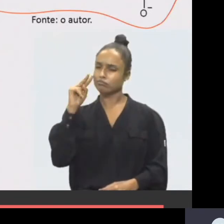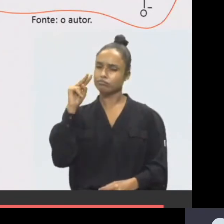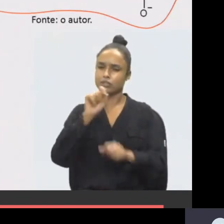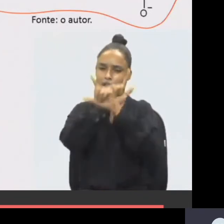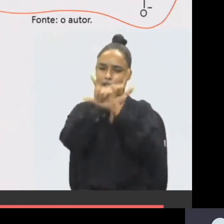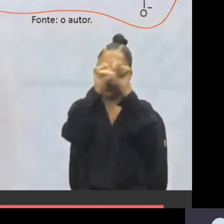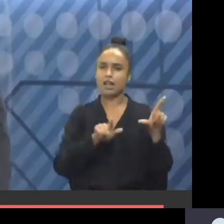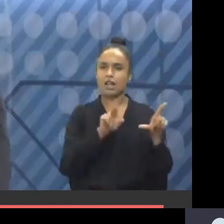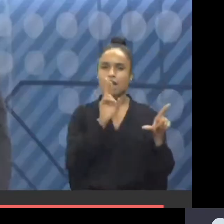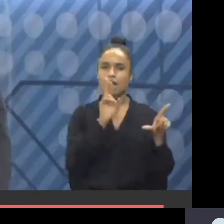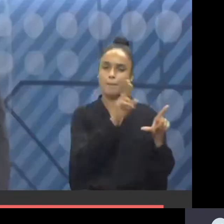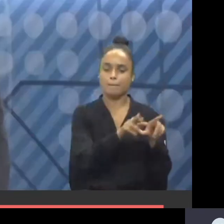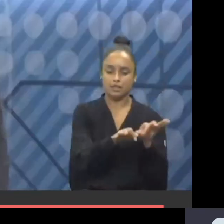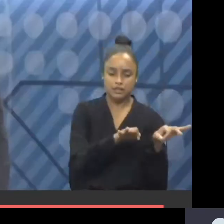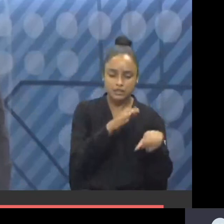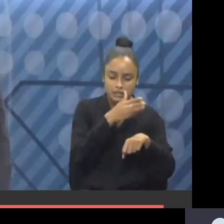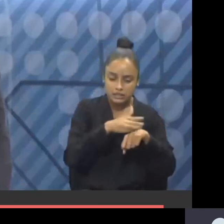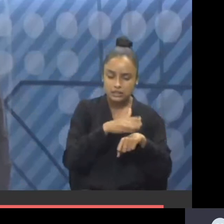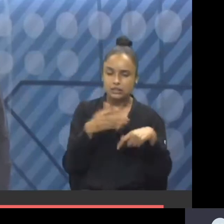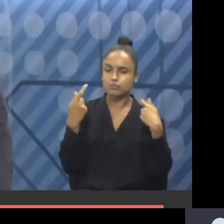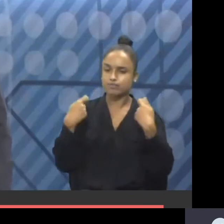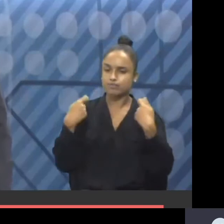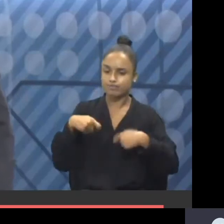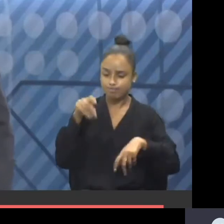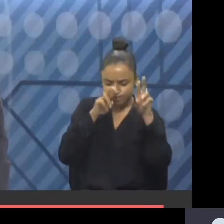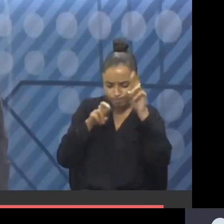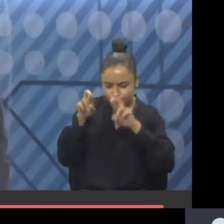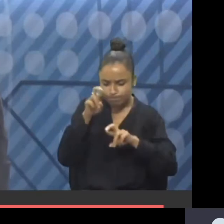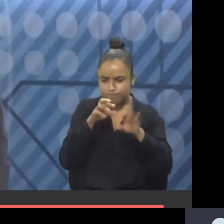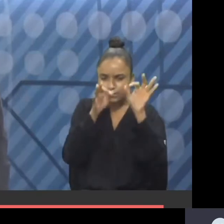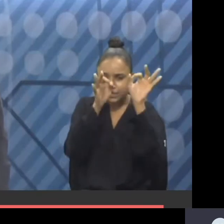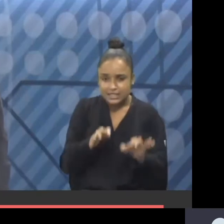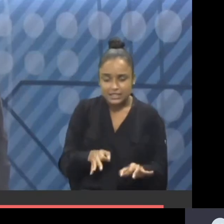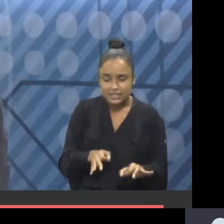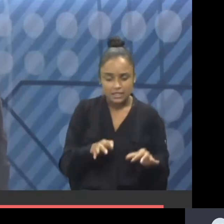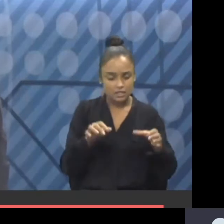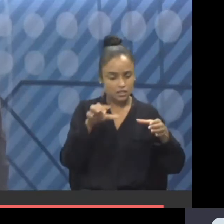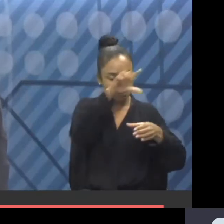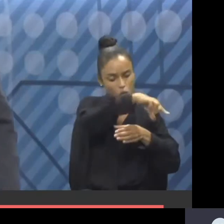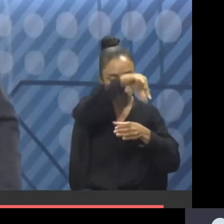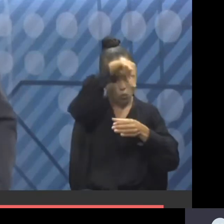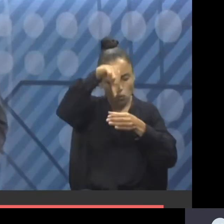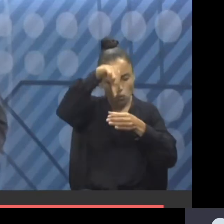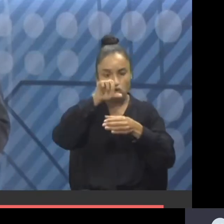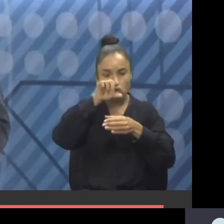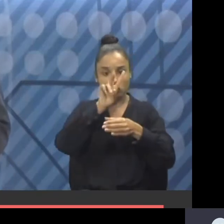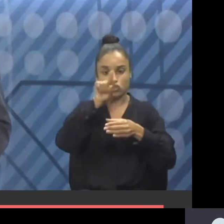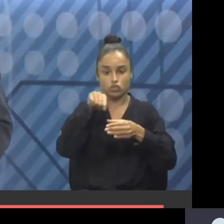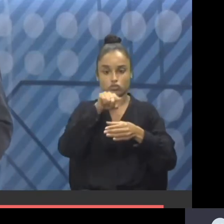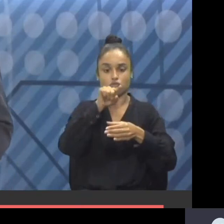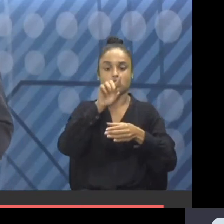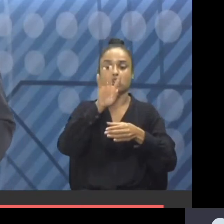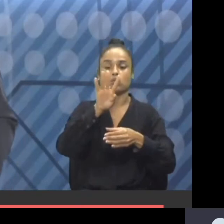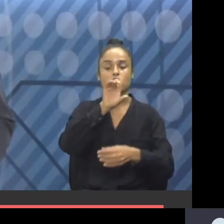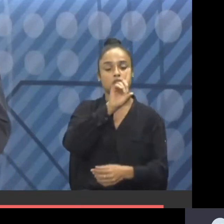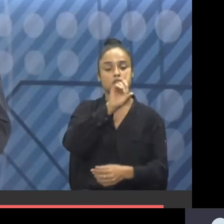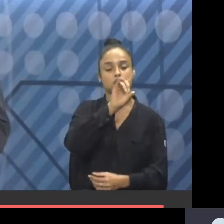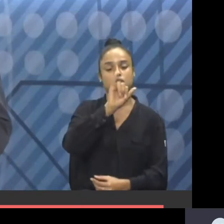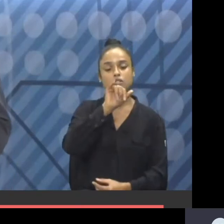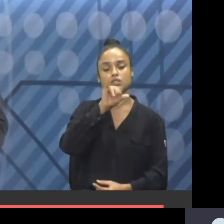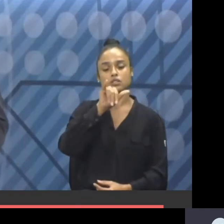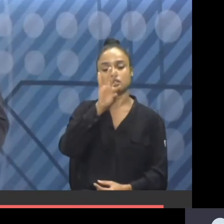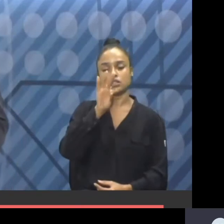temos que observar ali o preparo das soluções. Então nós temos que preparar corretamente a solução de 2,4 de nitrofenilhidrazina,